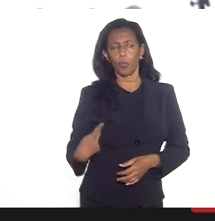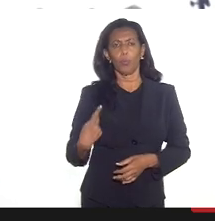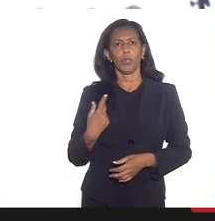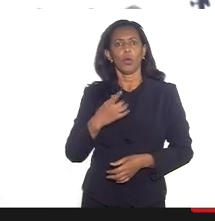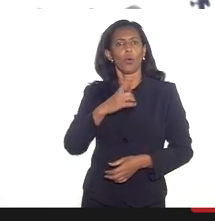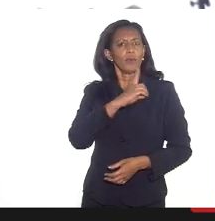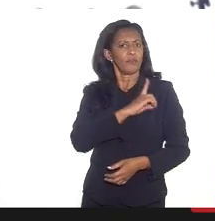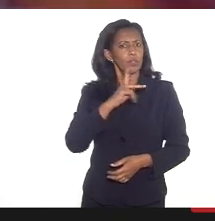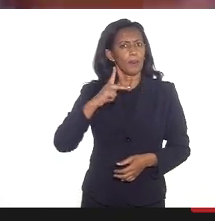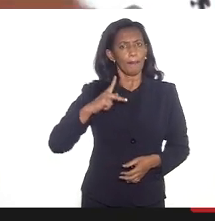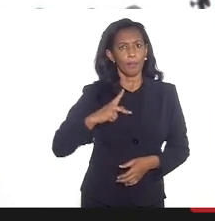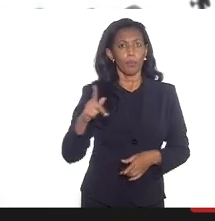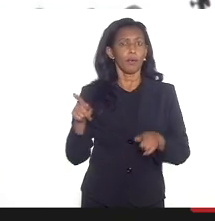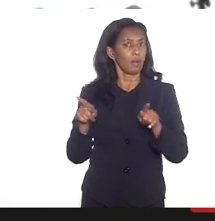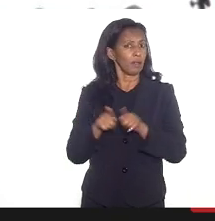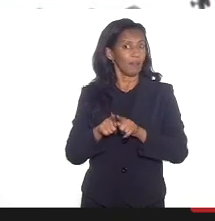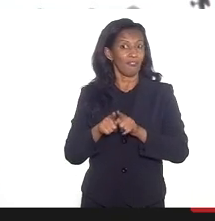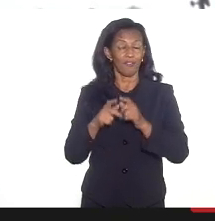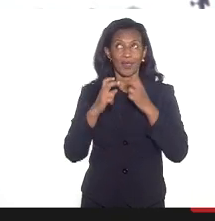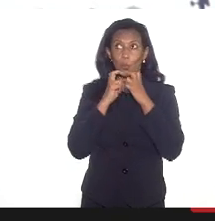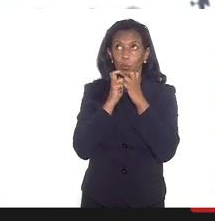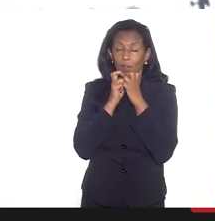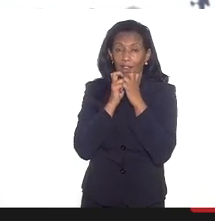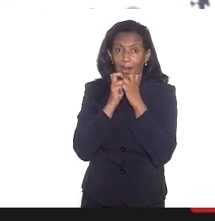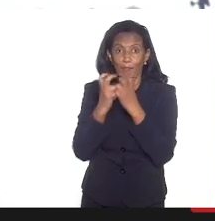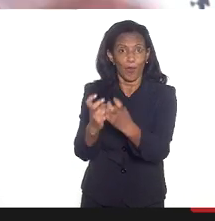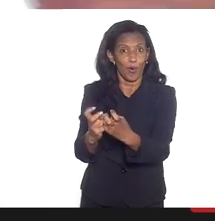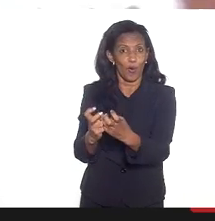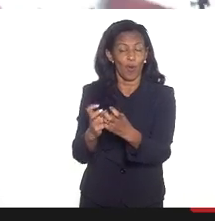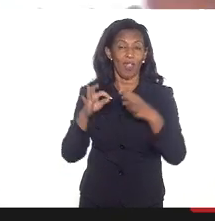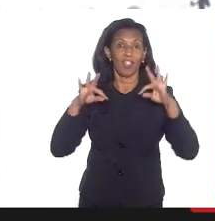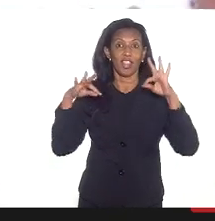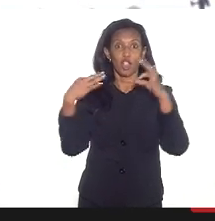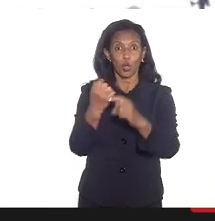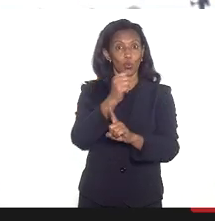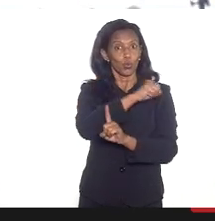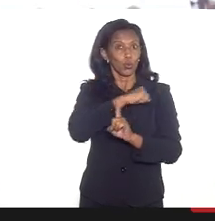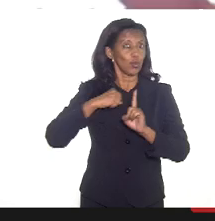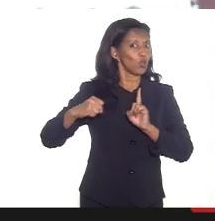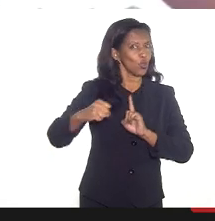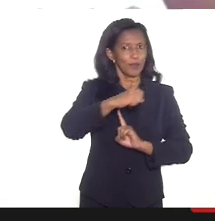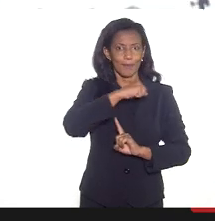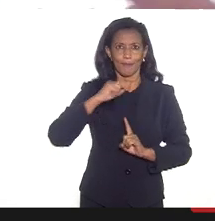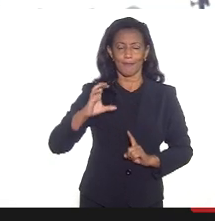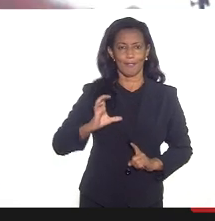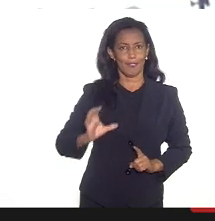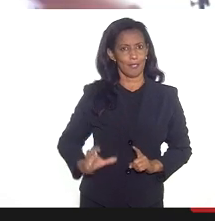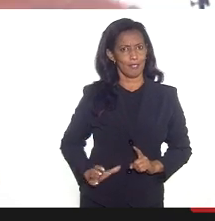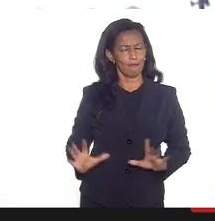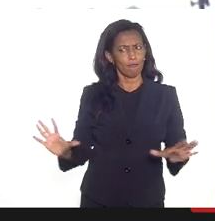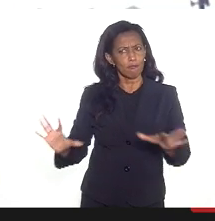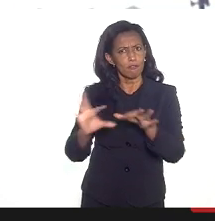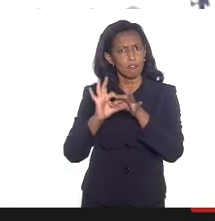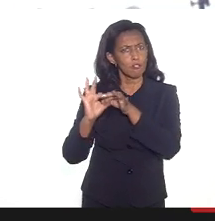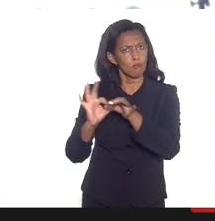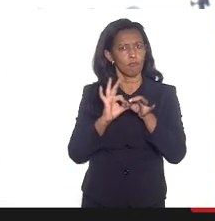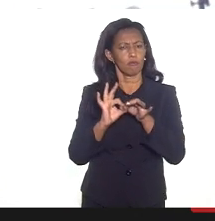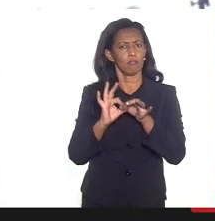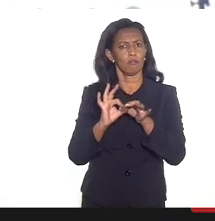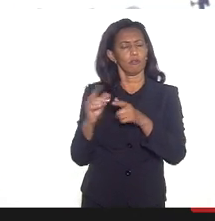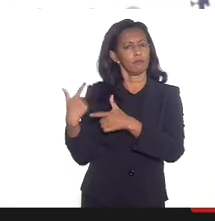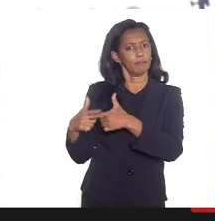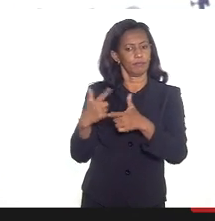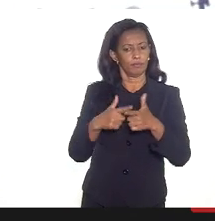Defensoria Pública, mas eu faço um clamor aqui, que toda a sociedade civil se envolva nesse problema.